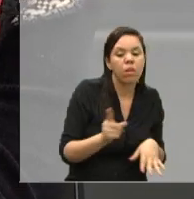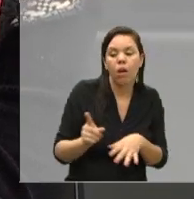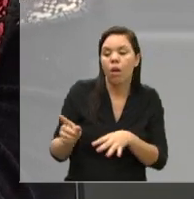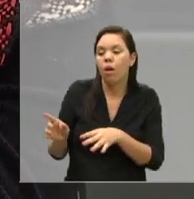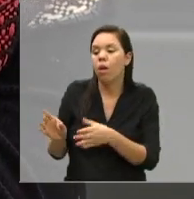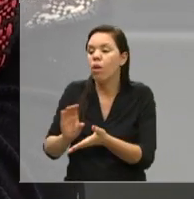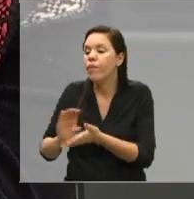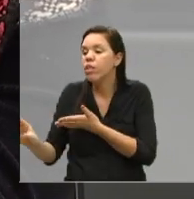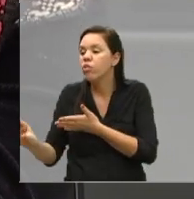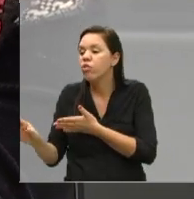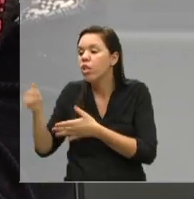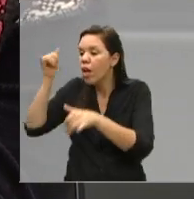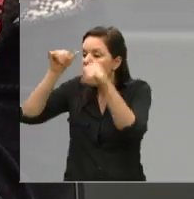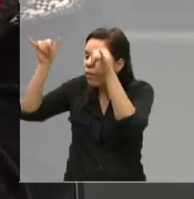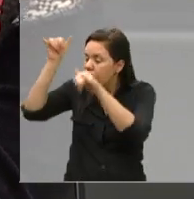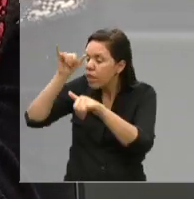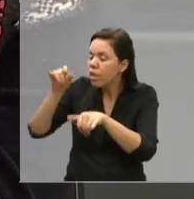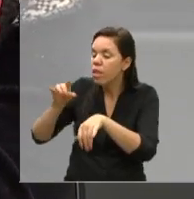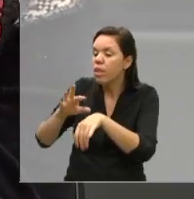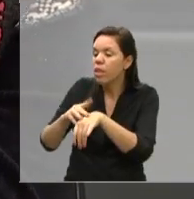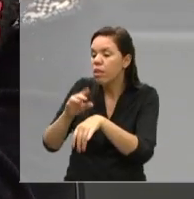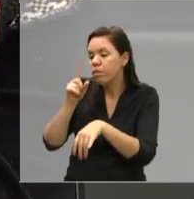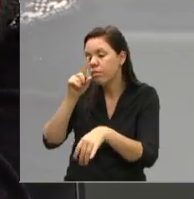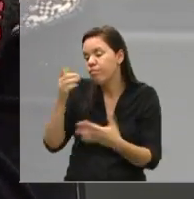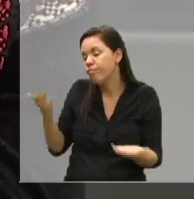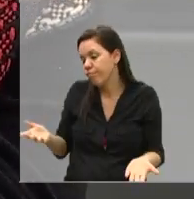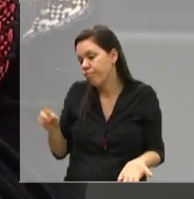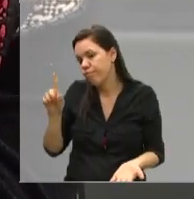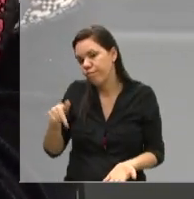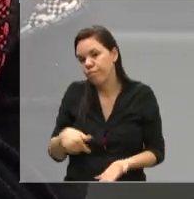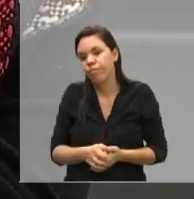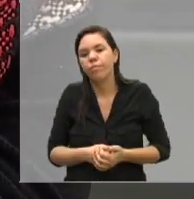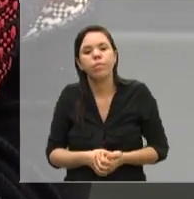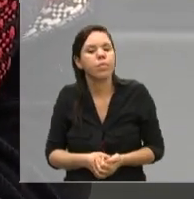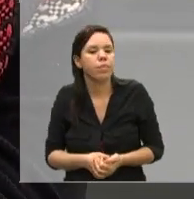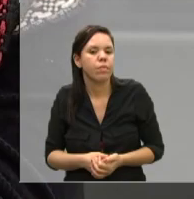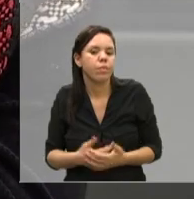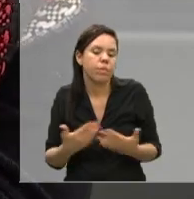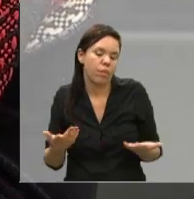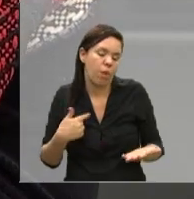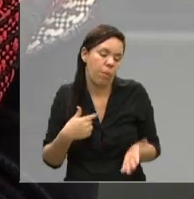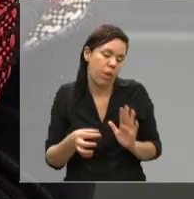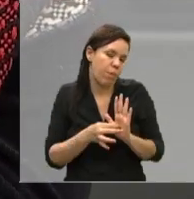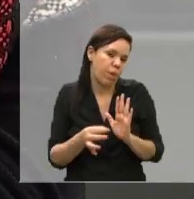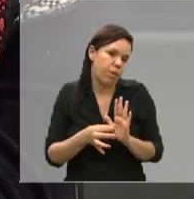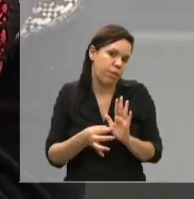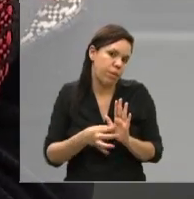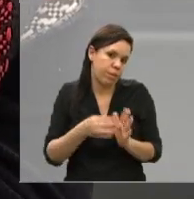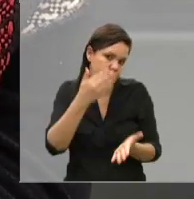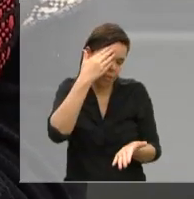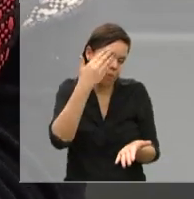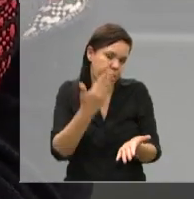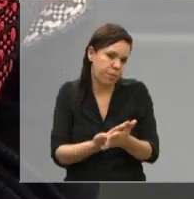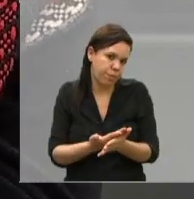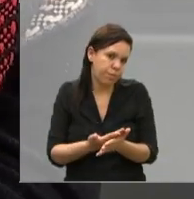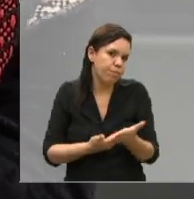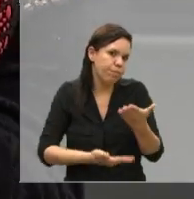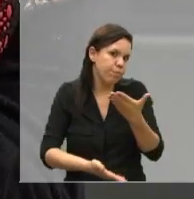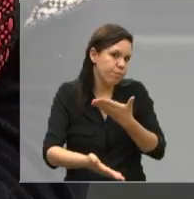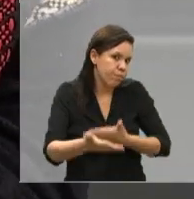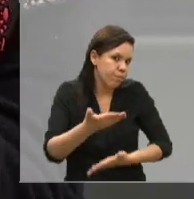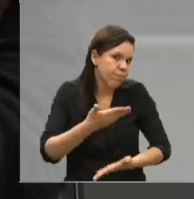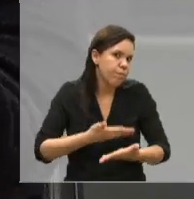não na prevenção. Então tudo isso são, na minha opinião, acredito e